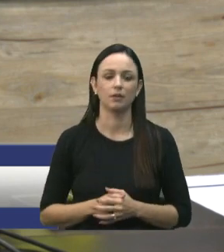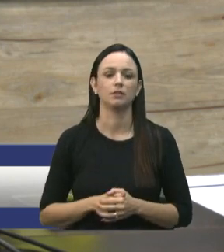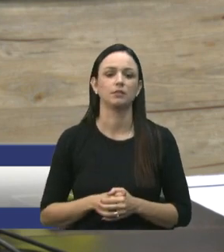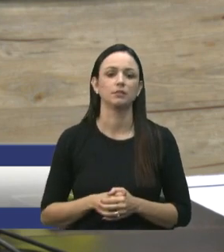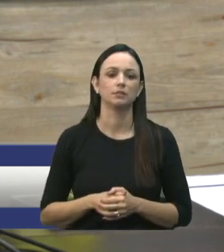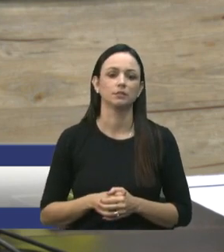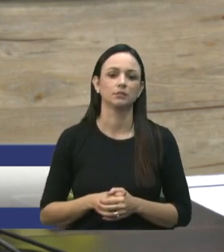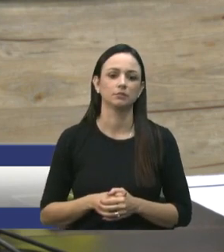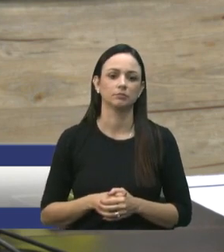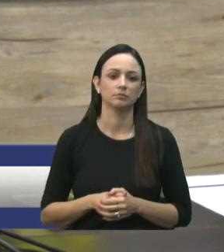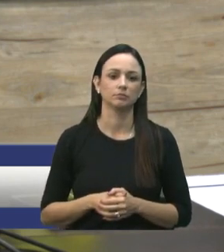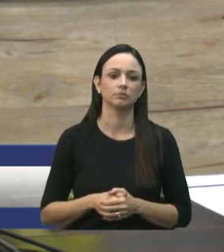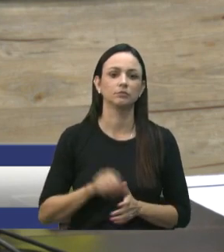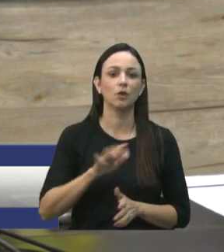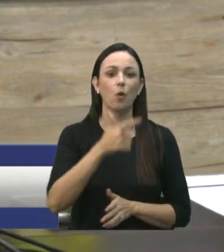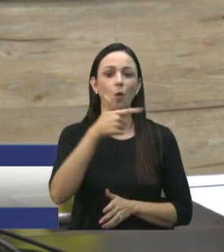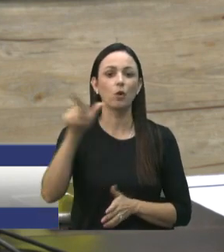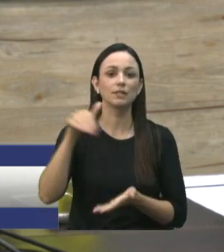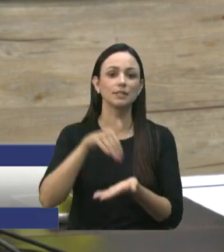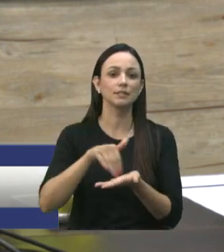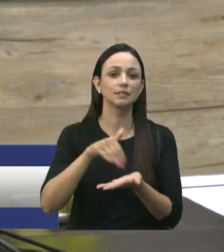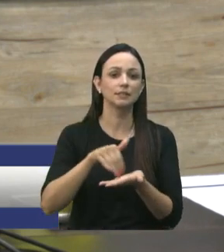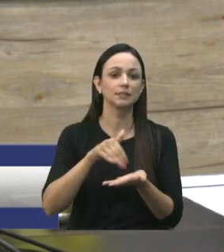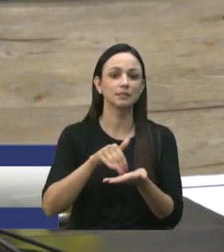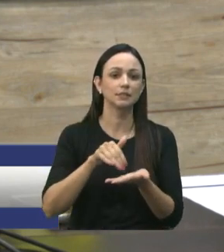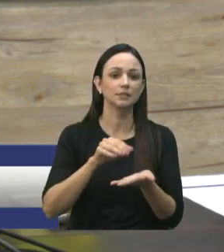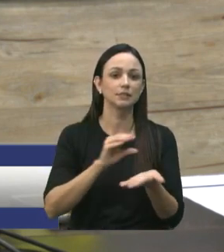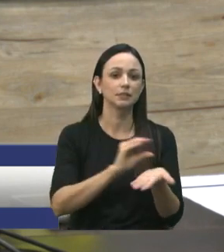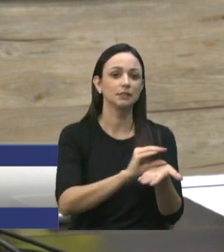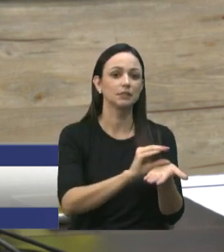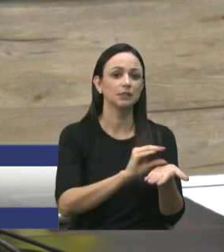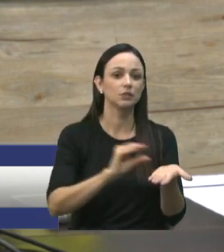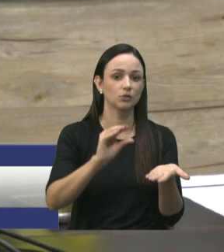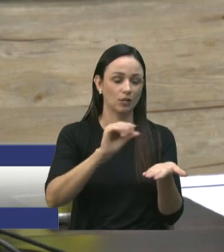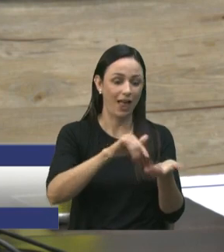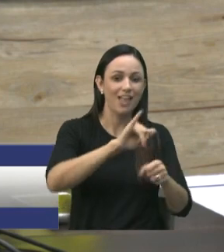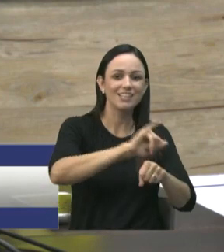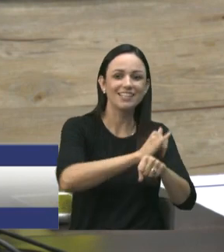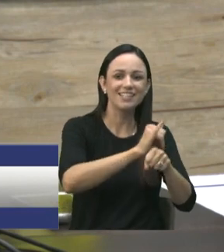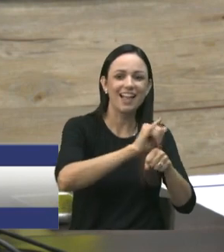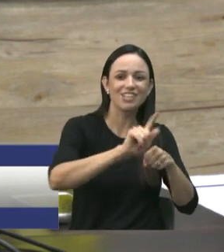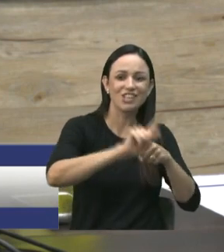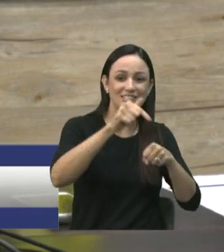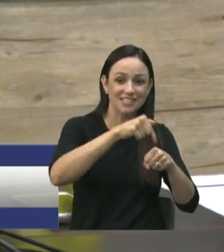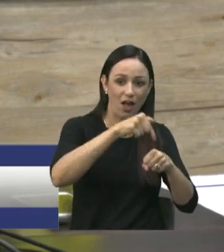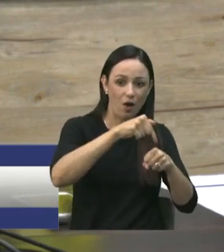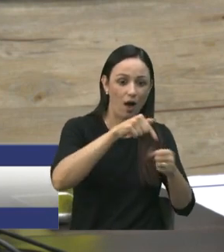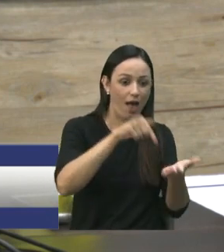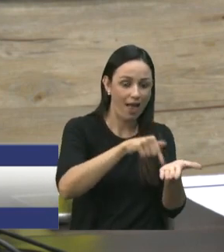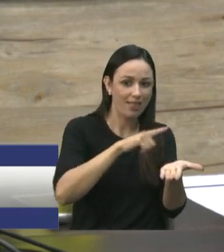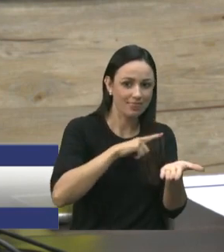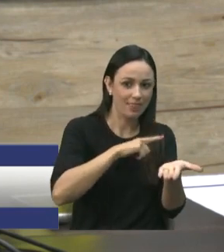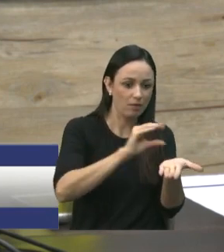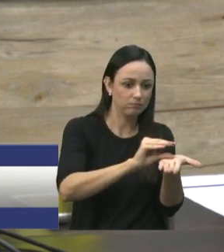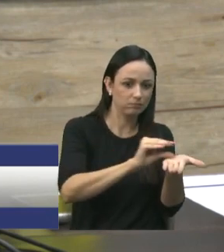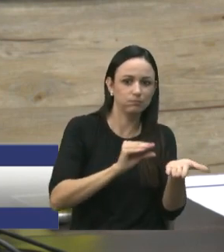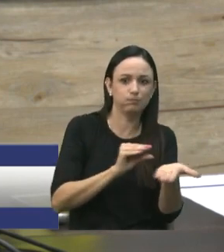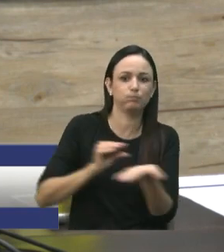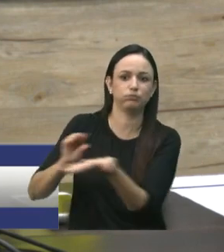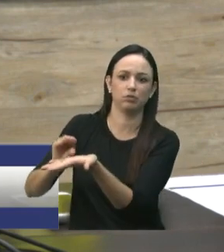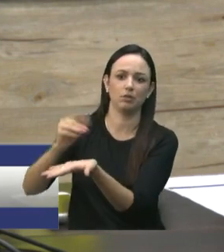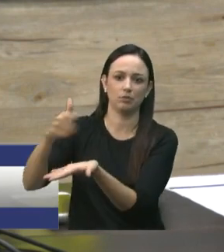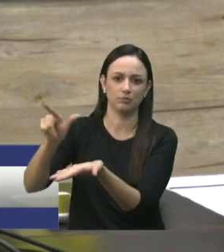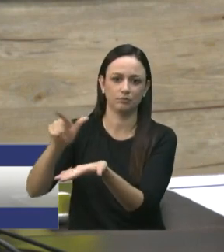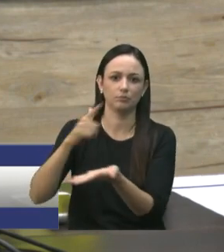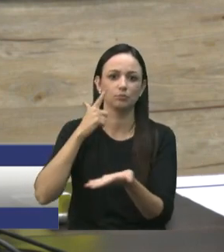outras secretarias, vocês vão tirar da ação prevista na gestão estratégica. Por isso que vocês vão encontrar um percentual um pouquinho elevado na